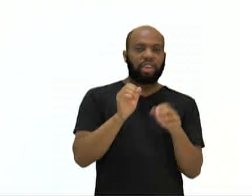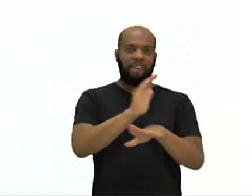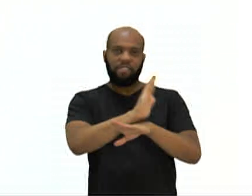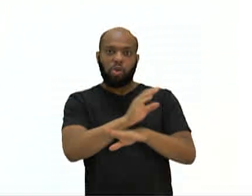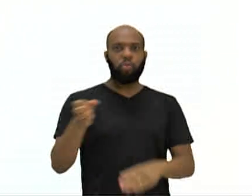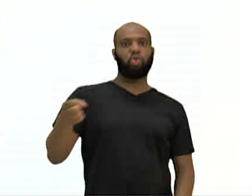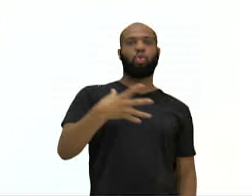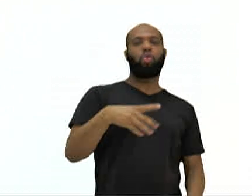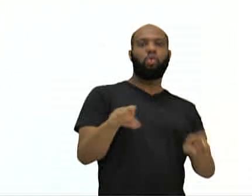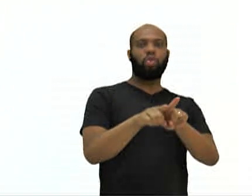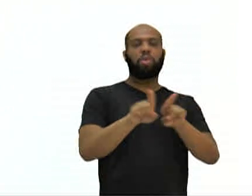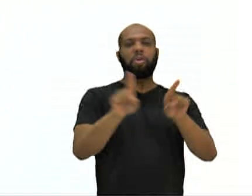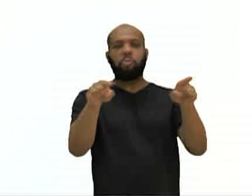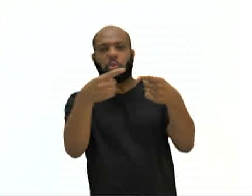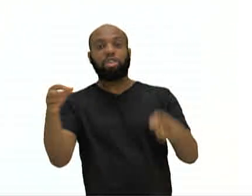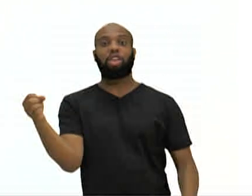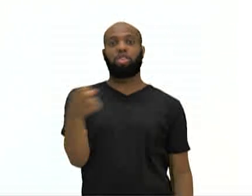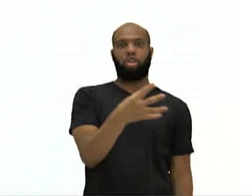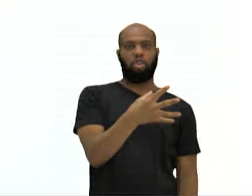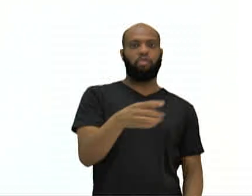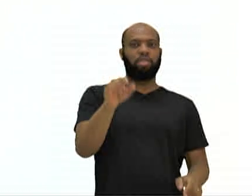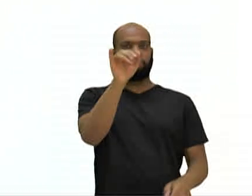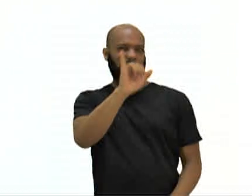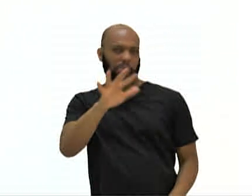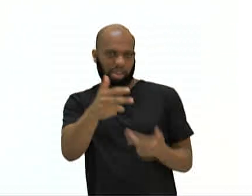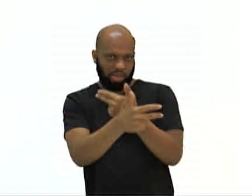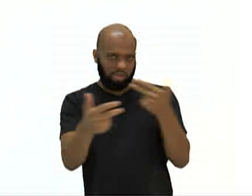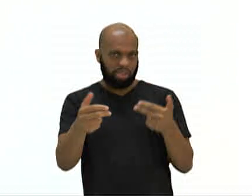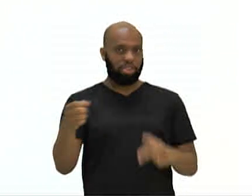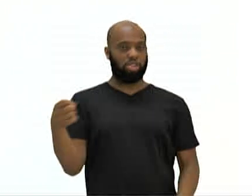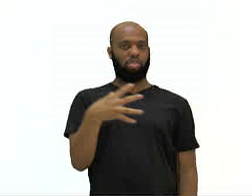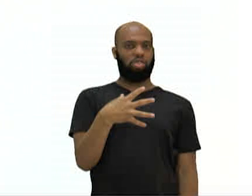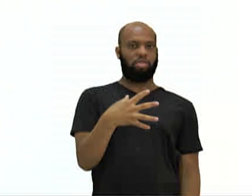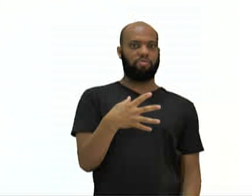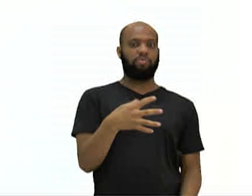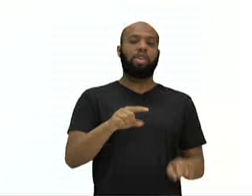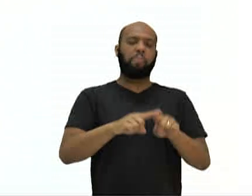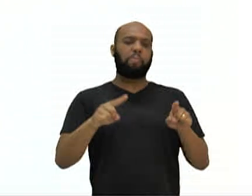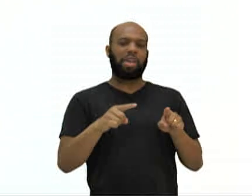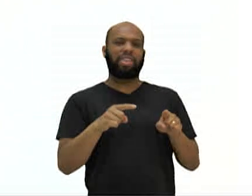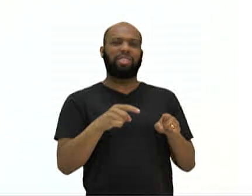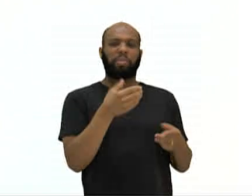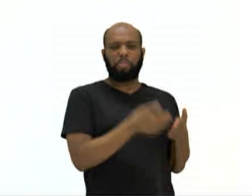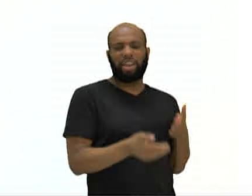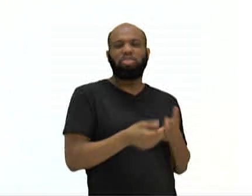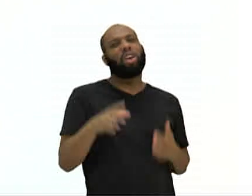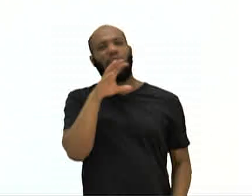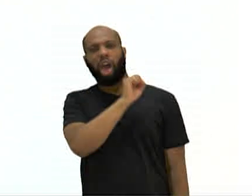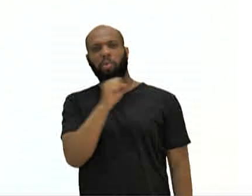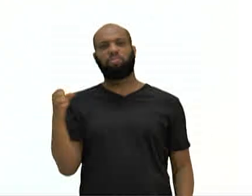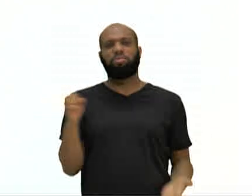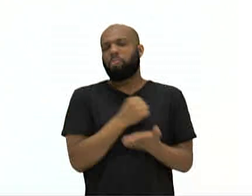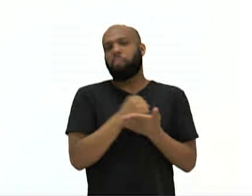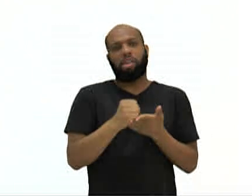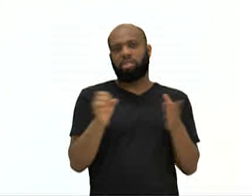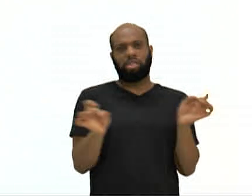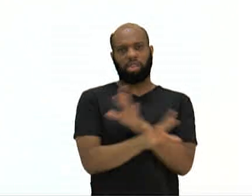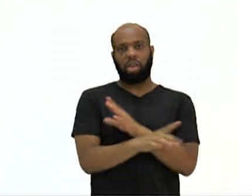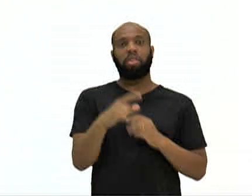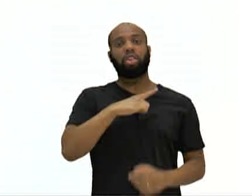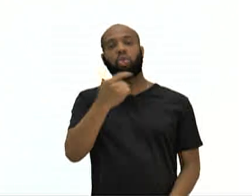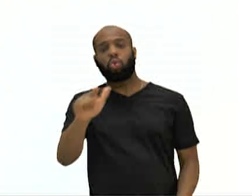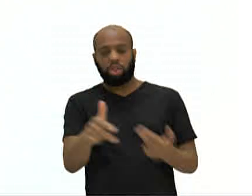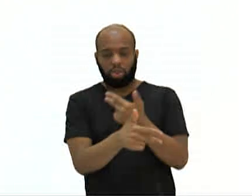som e imagem, que se tornam bens rapidamente obsoletos diante de modelos que incorporam novidades e outros